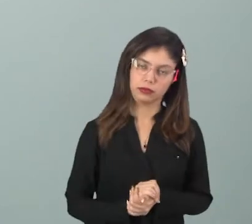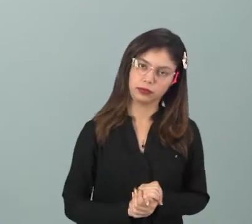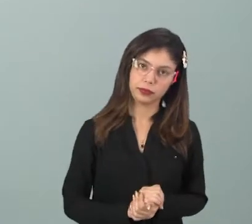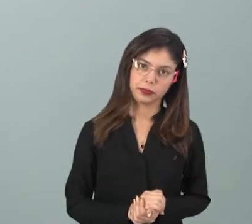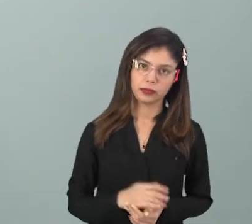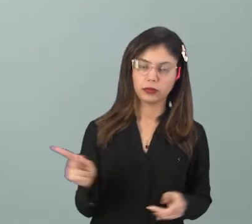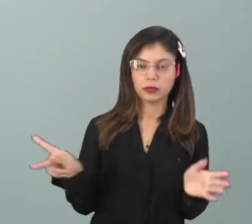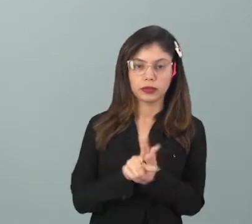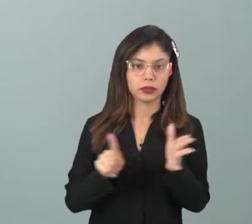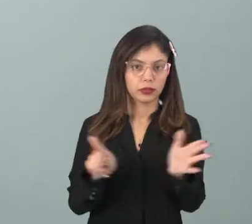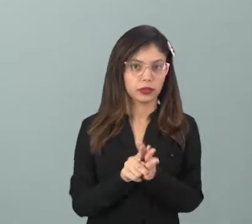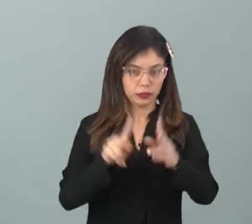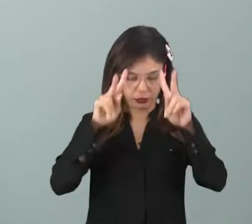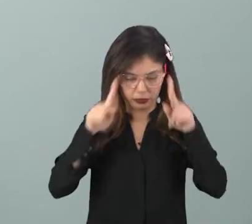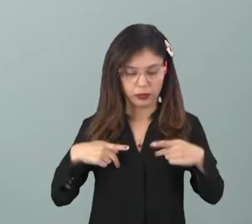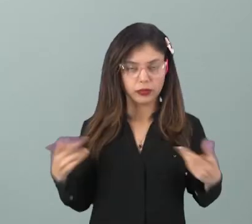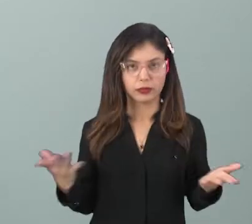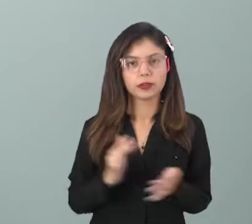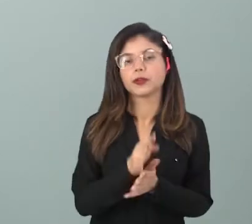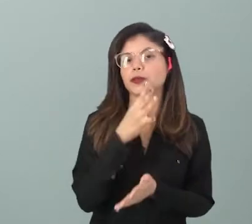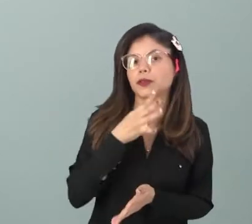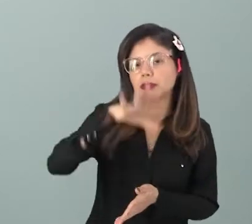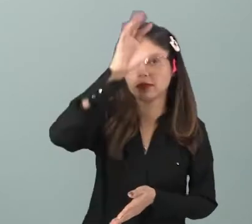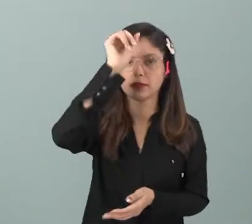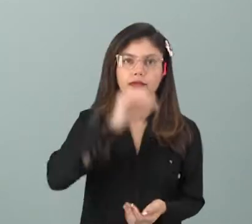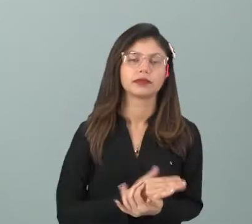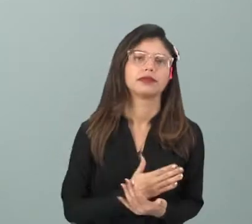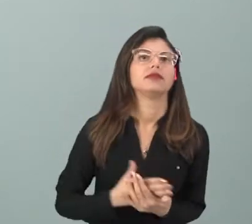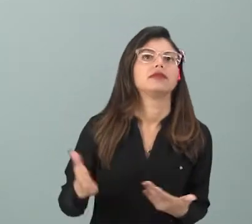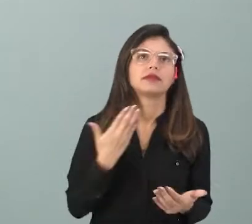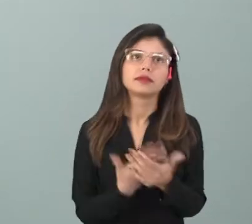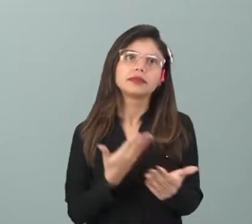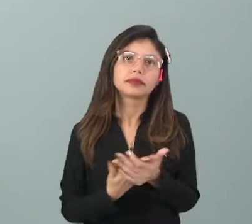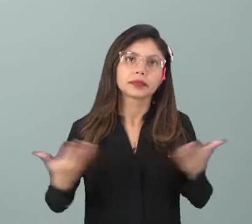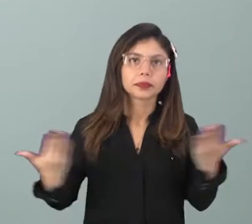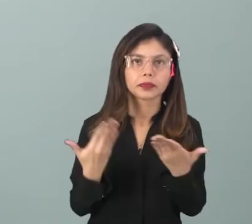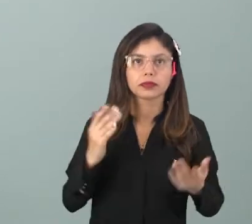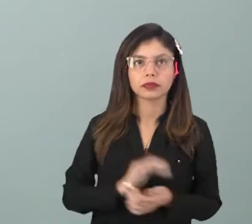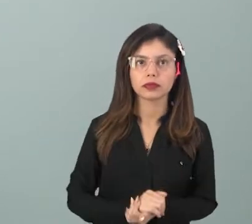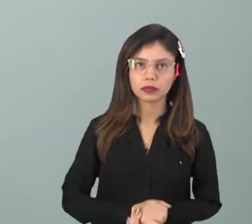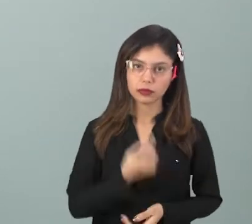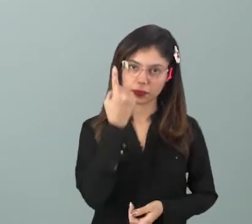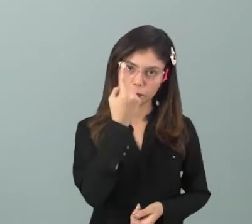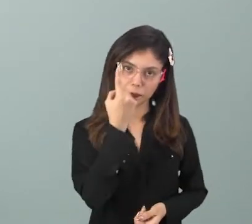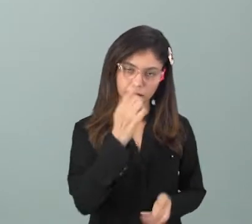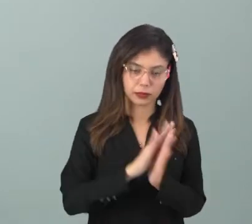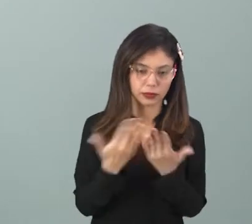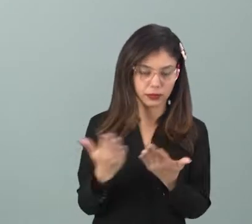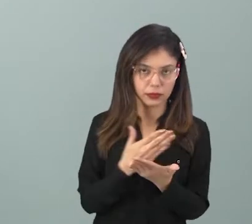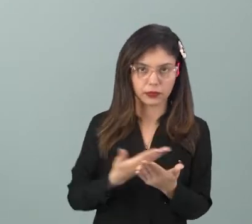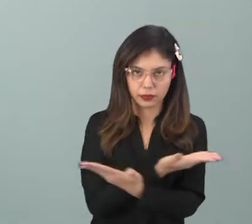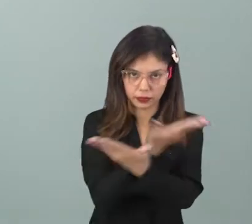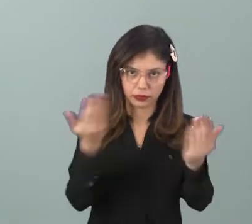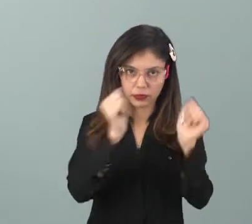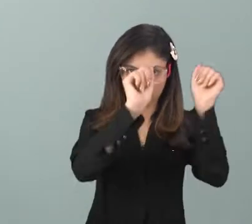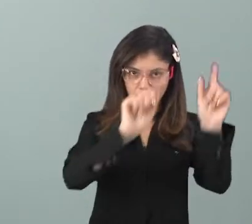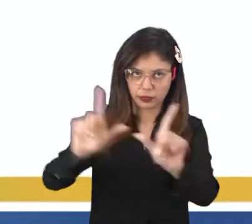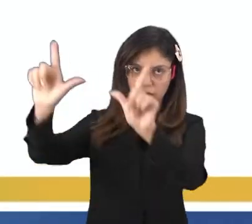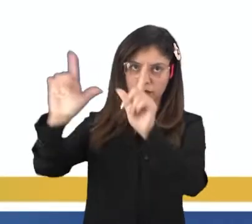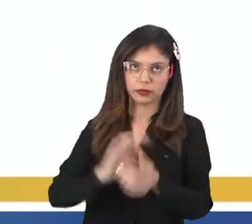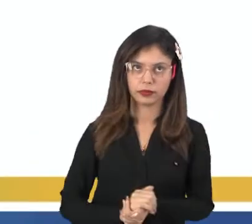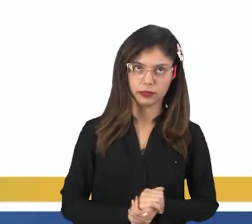extrema para o seu conhecimento Então vamos iniciar Vamos iniciar com a indicação de um livro para vocês